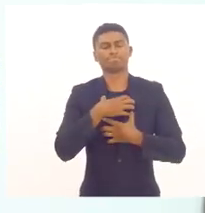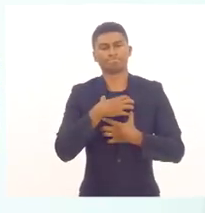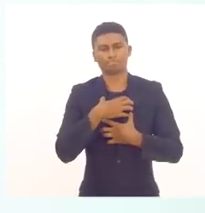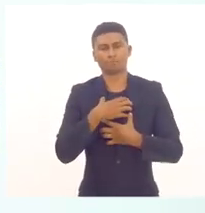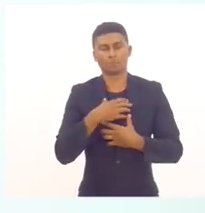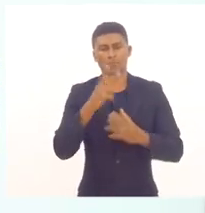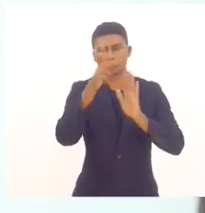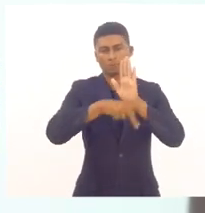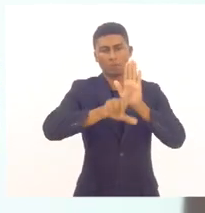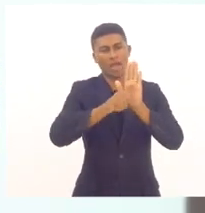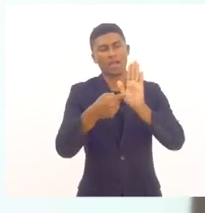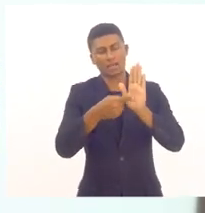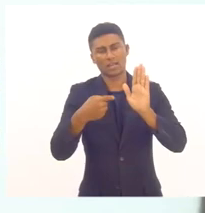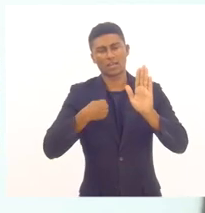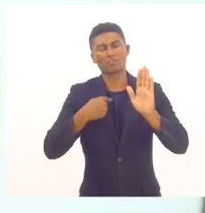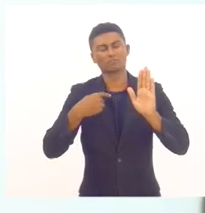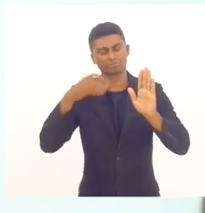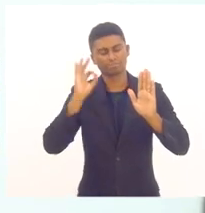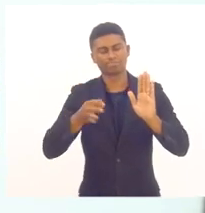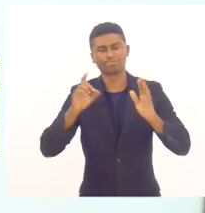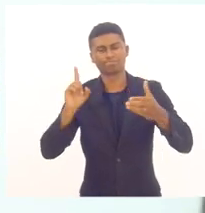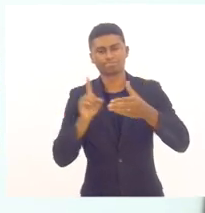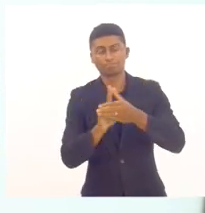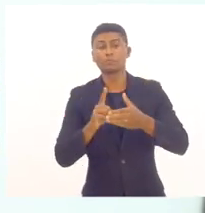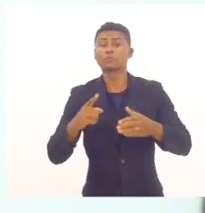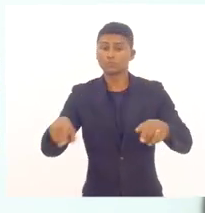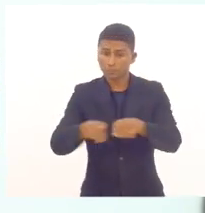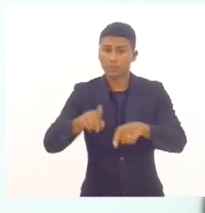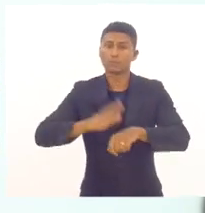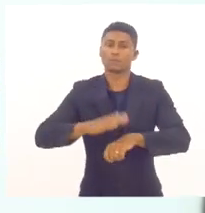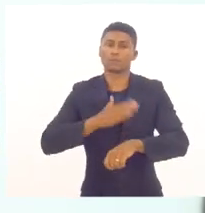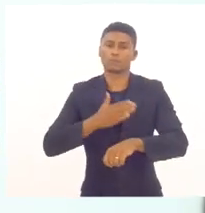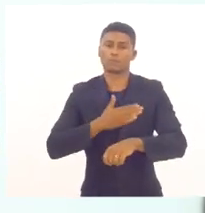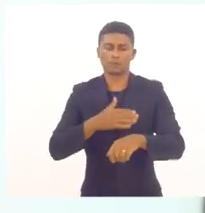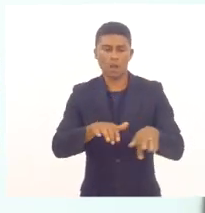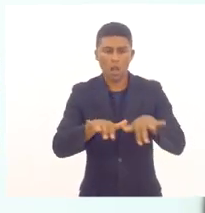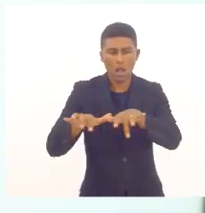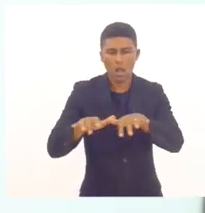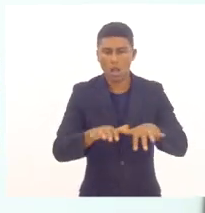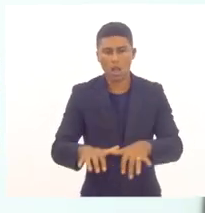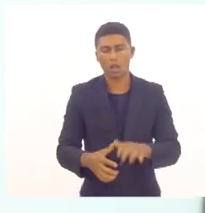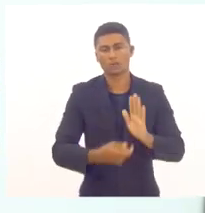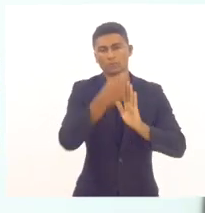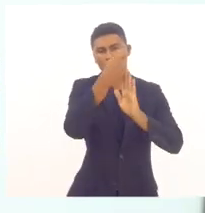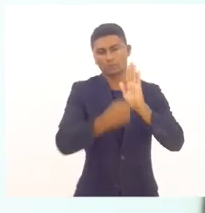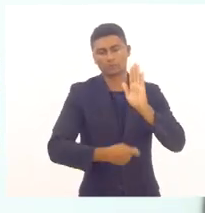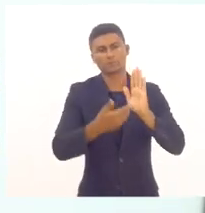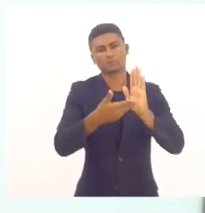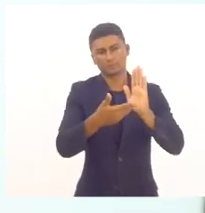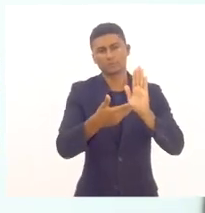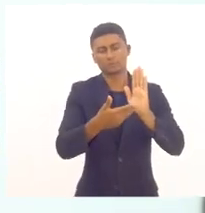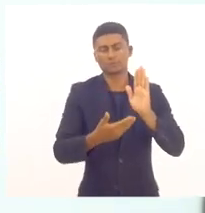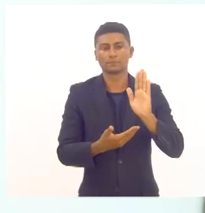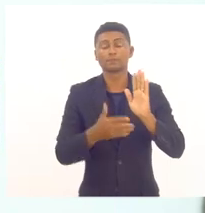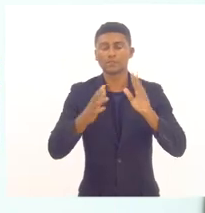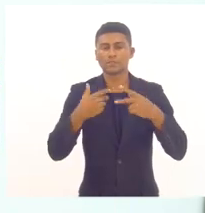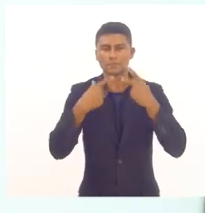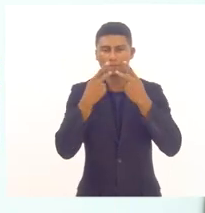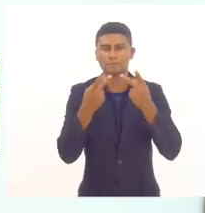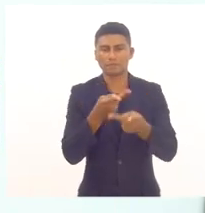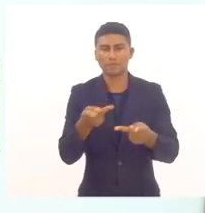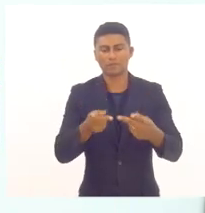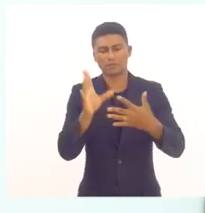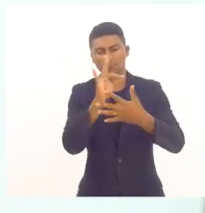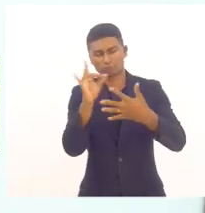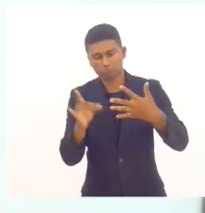nessa PL, participei da escrita dela junto com o fórum e queria falar de alguns pontos que